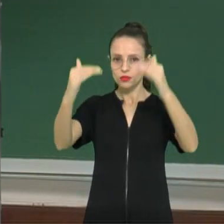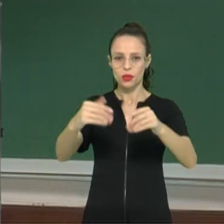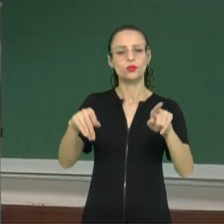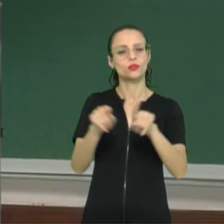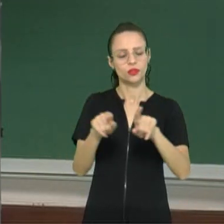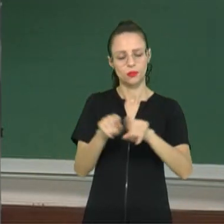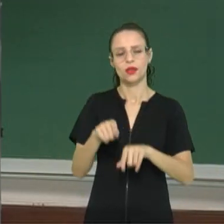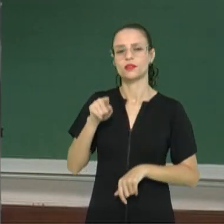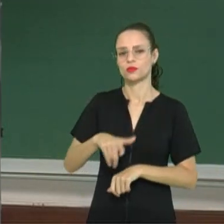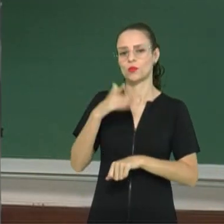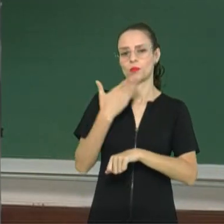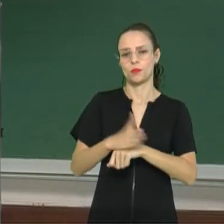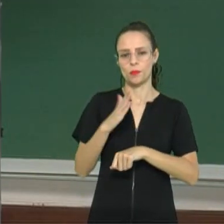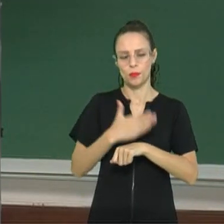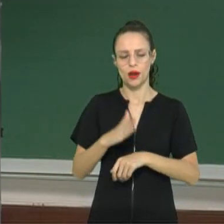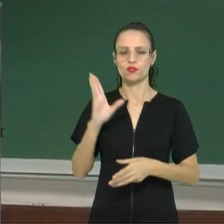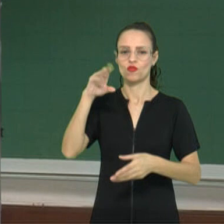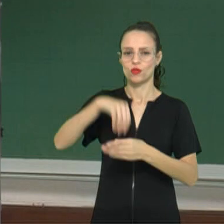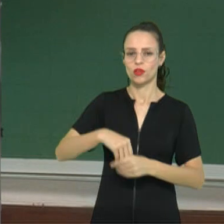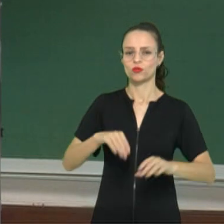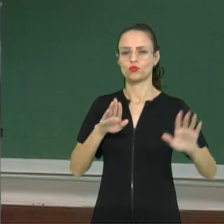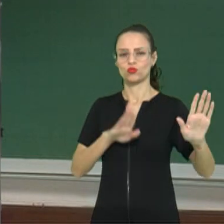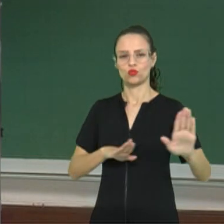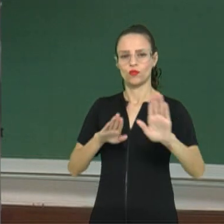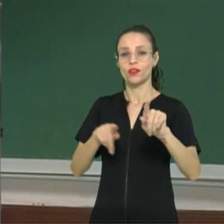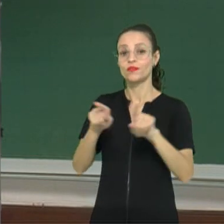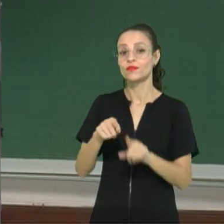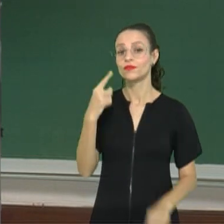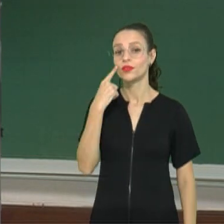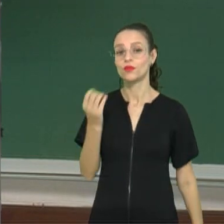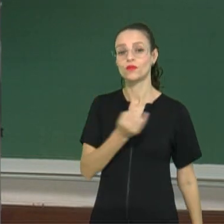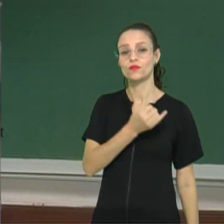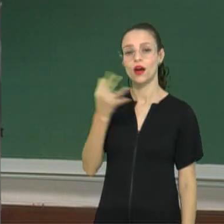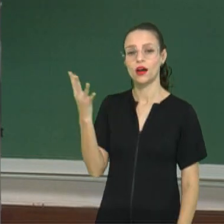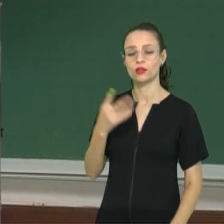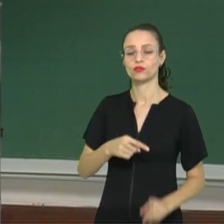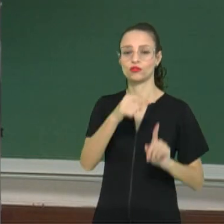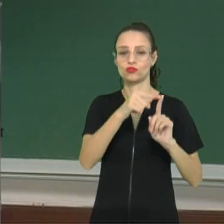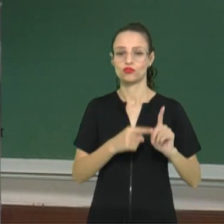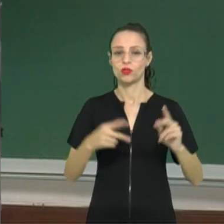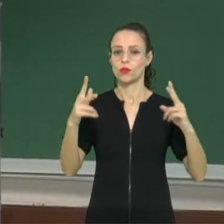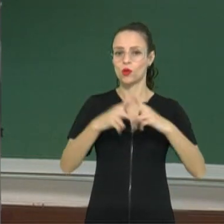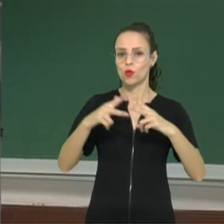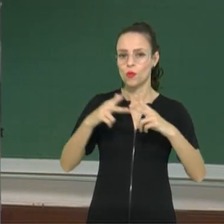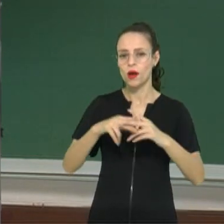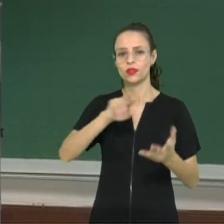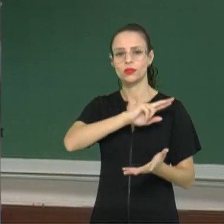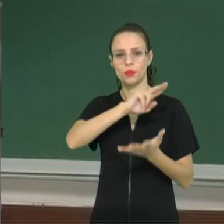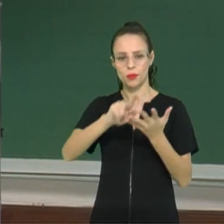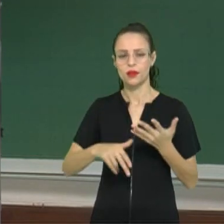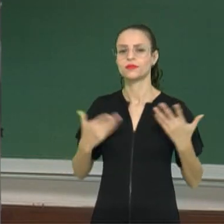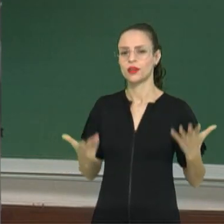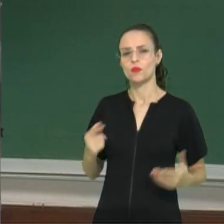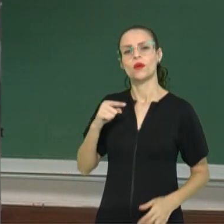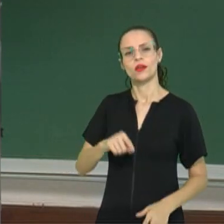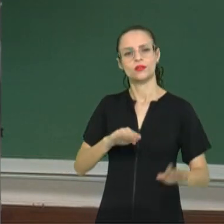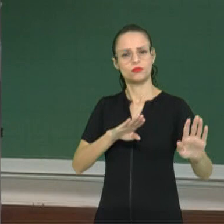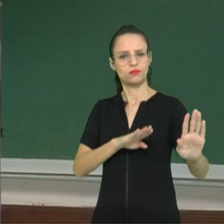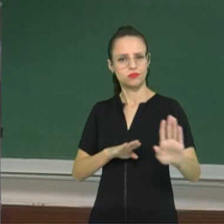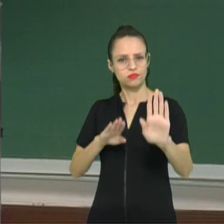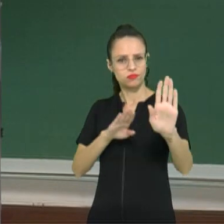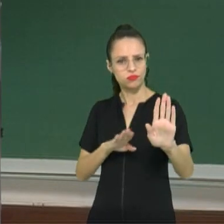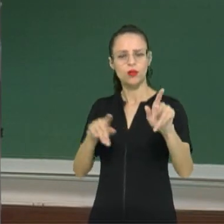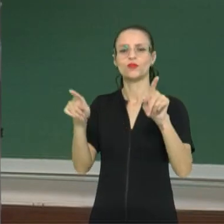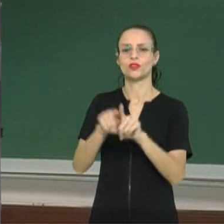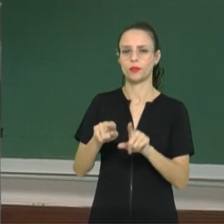trabalhados em, como nós temos, né, em vários estilos, em bastantes estilos de esportes de combate, né? E no Kung Fu mais